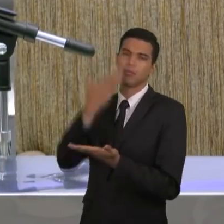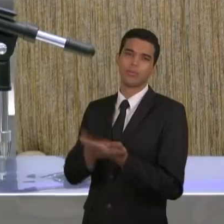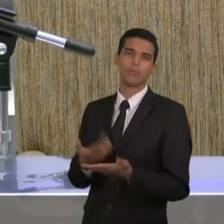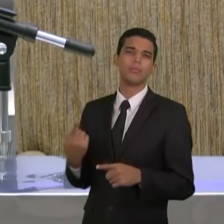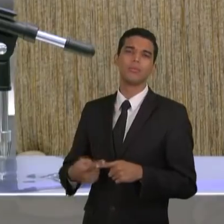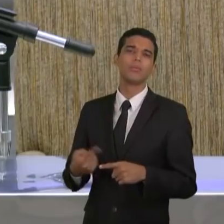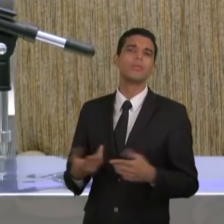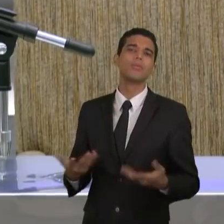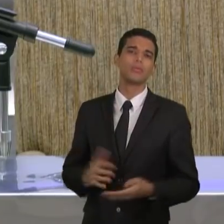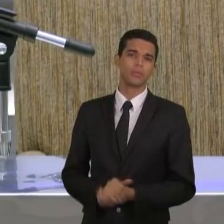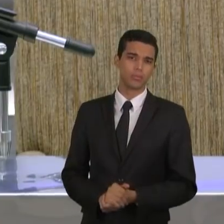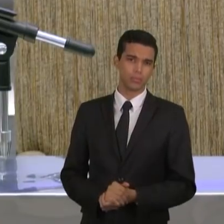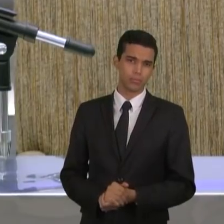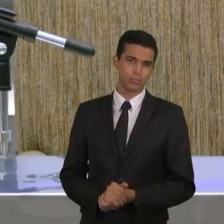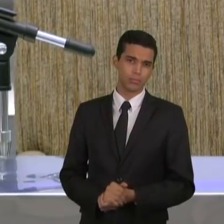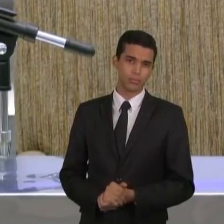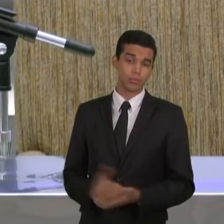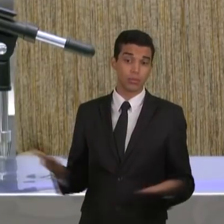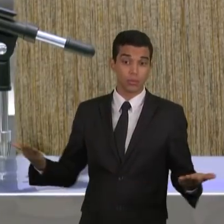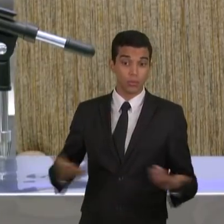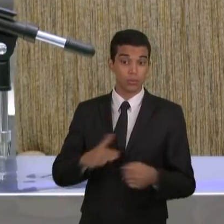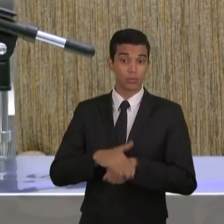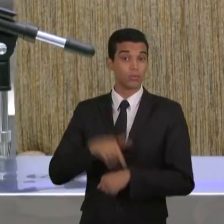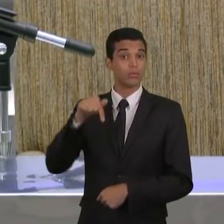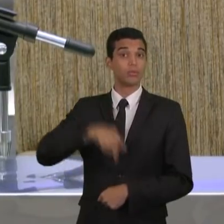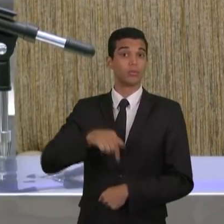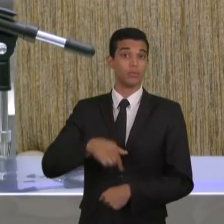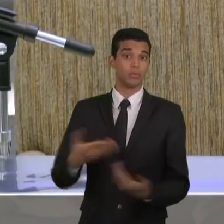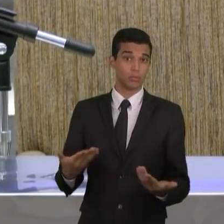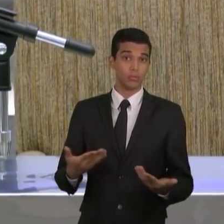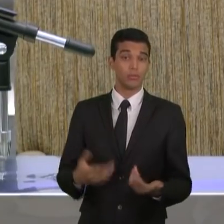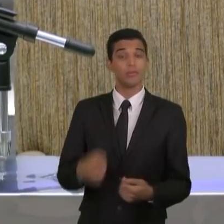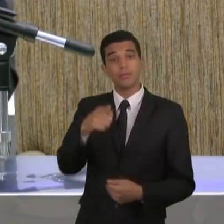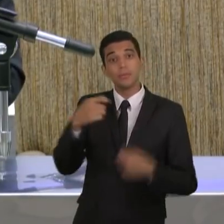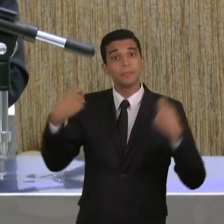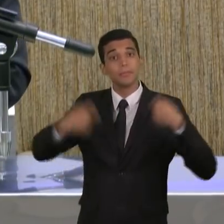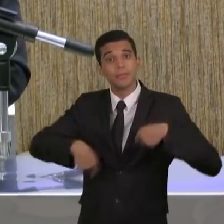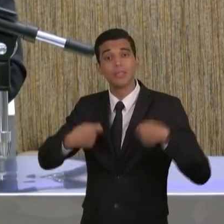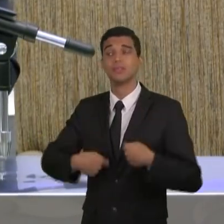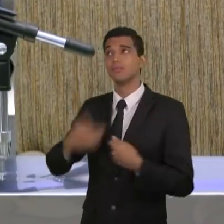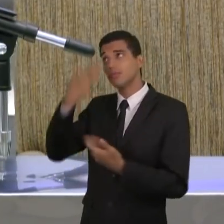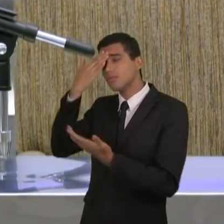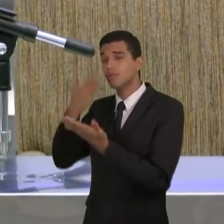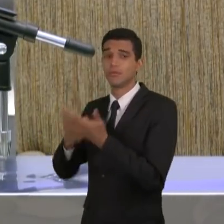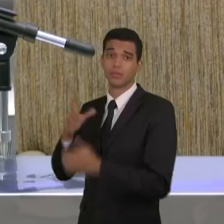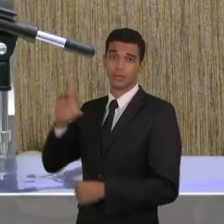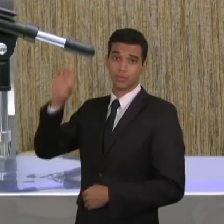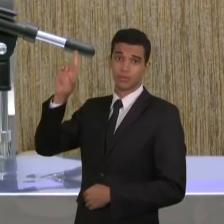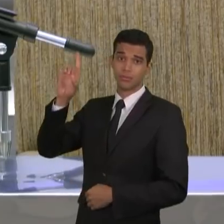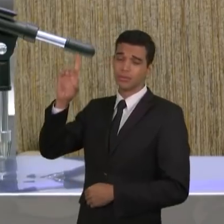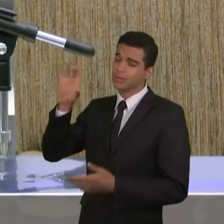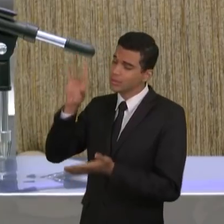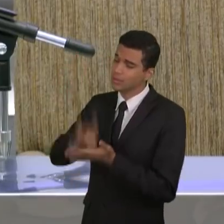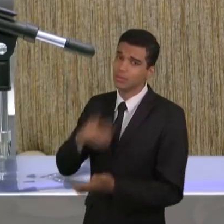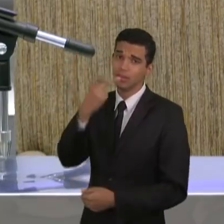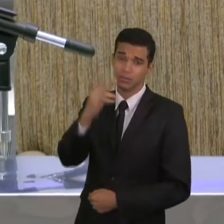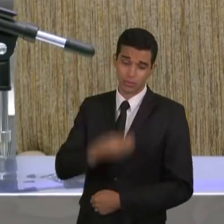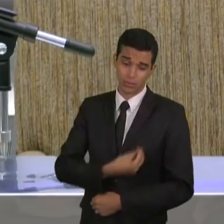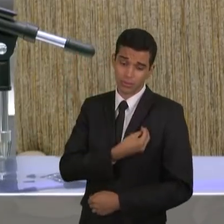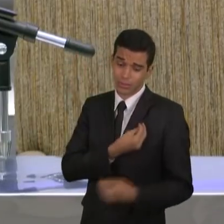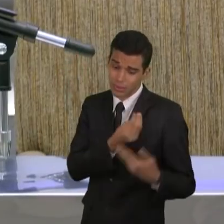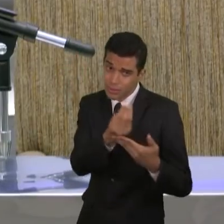é porque você se recusa a que ele está noite e a confiar EA entregar de todo o seu coração sua vida